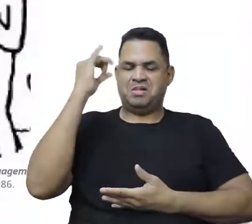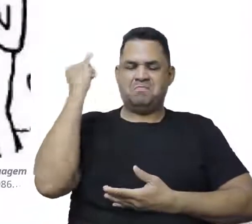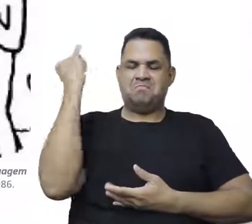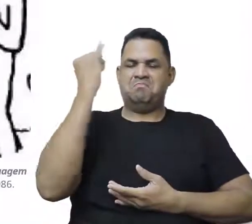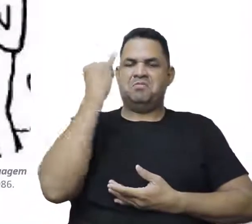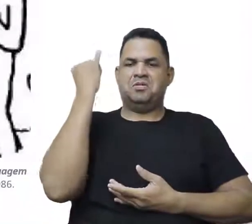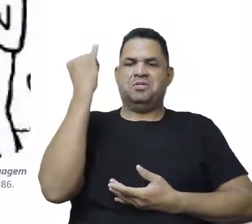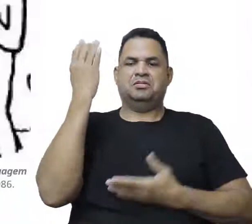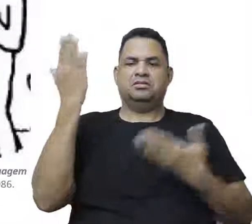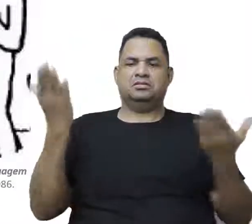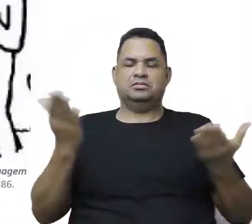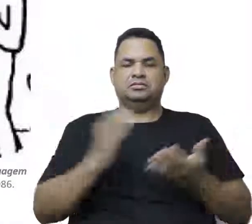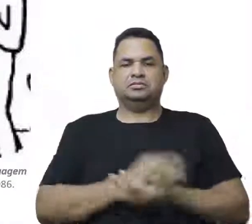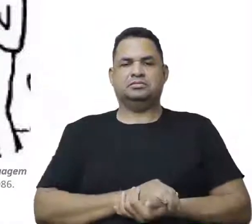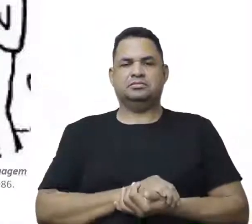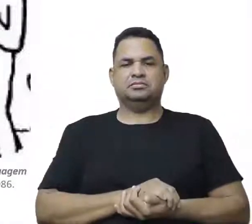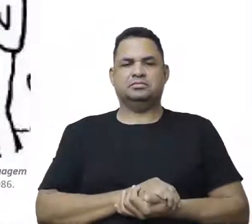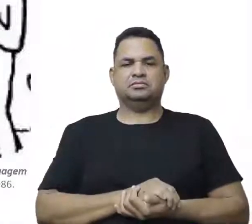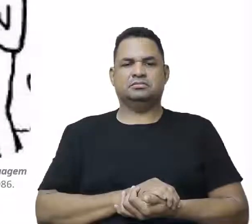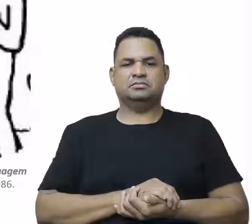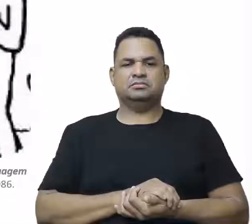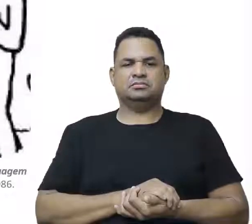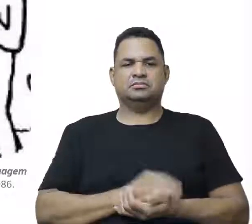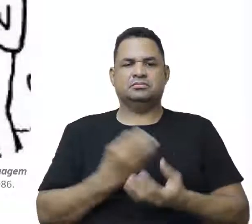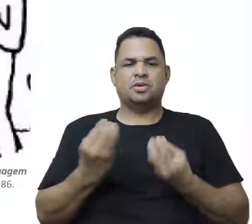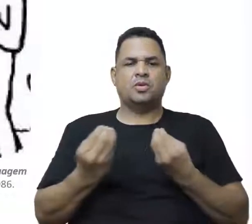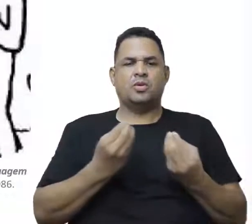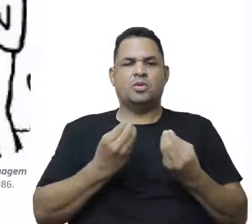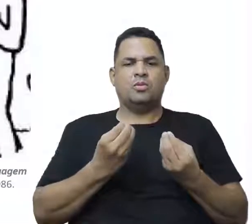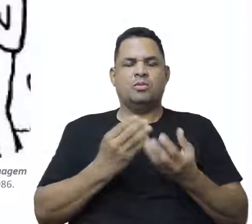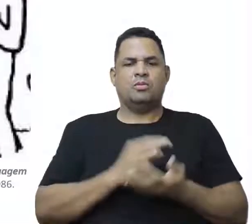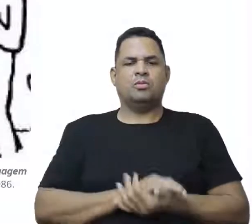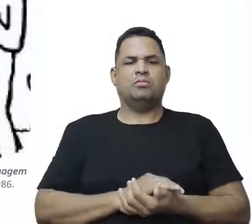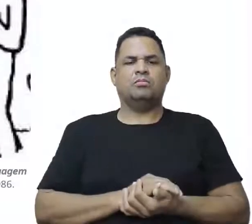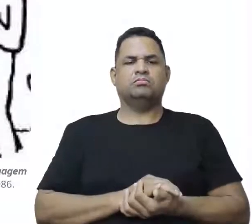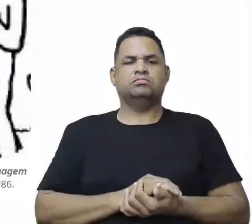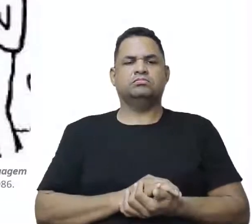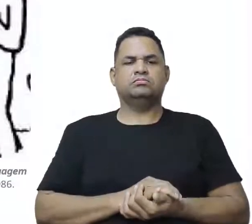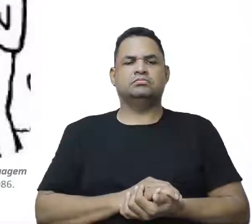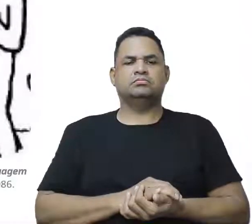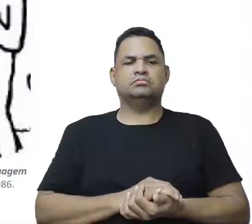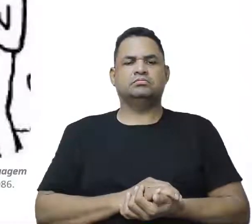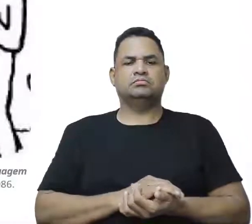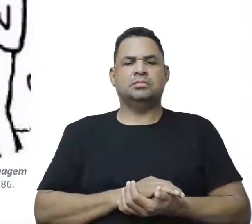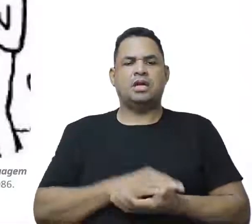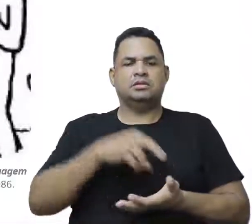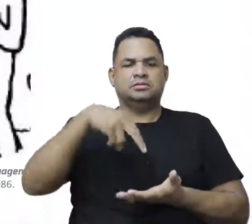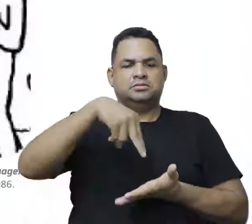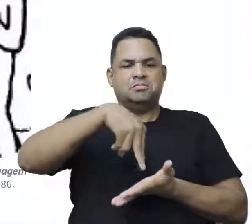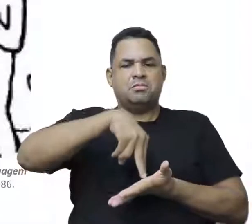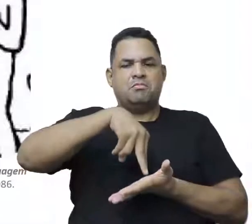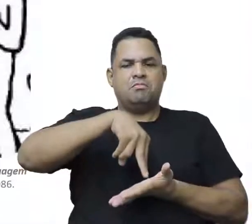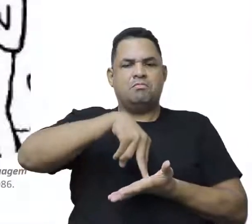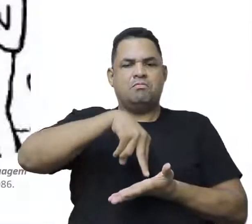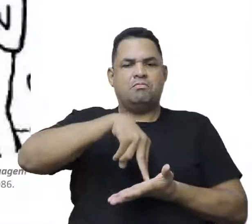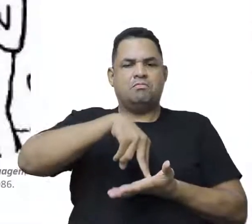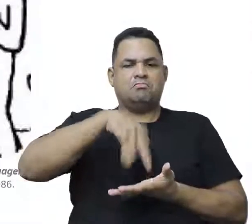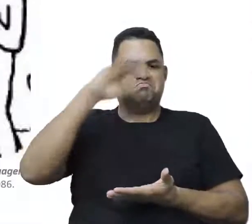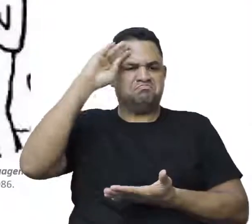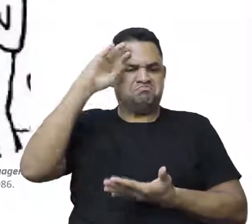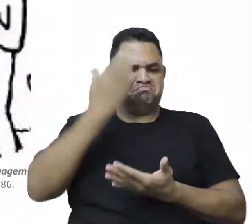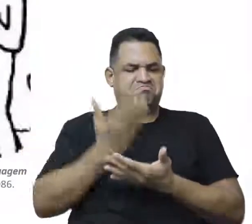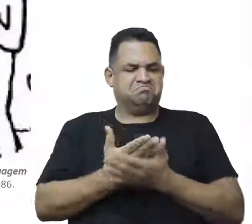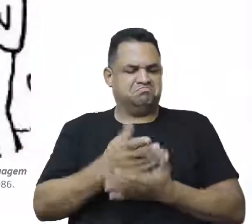em outras palavras, né? Como que é a postura dela, professora? Posição das pernas. Ela demonstra aí confiança em